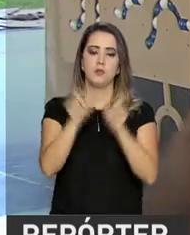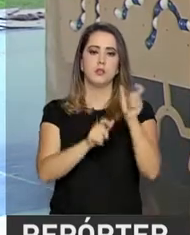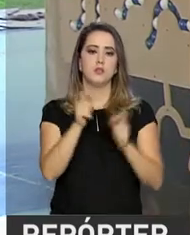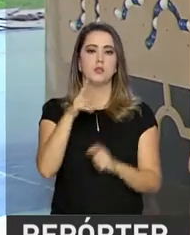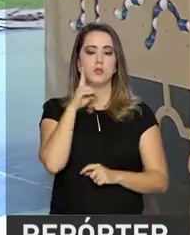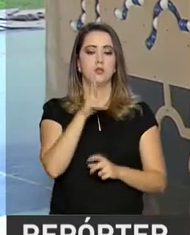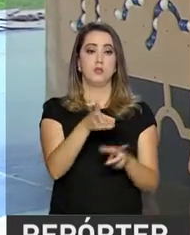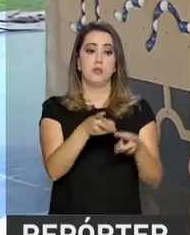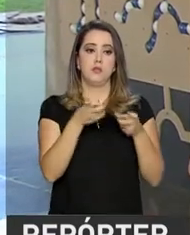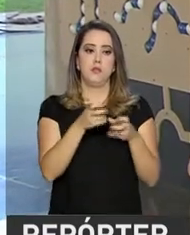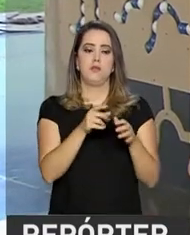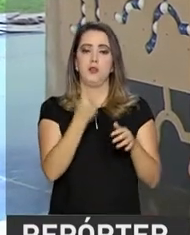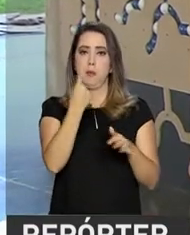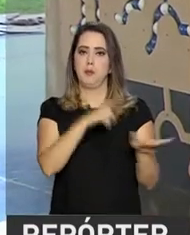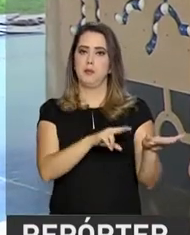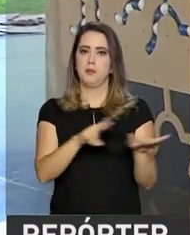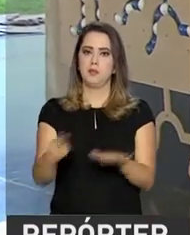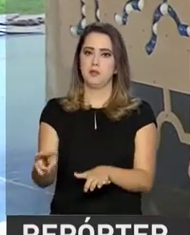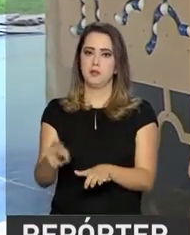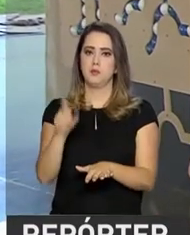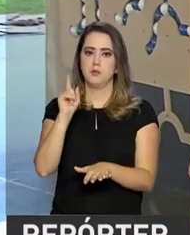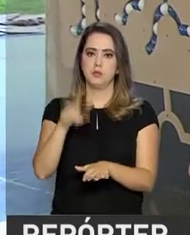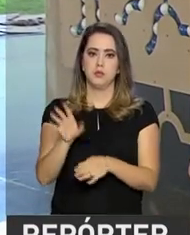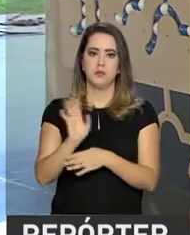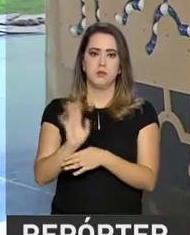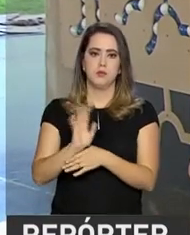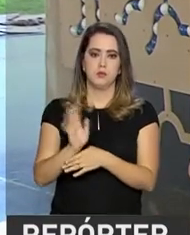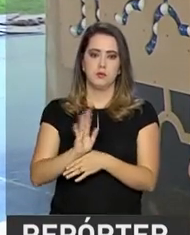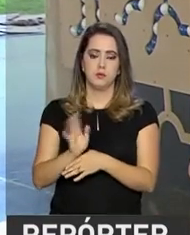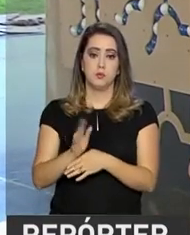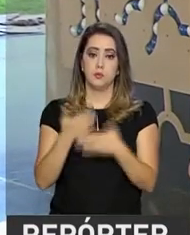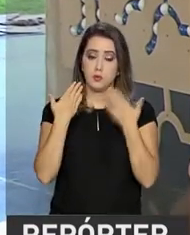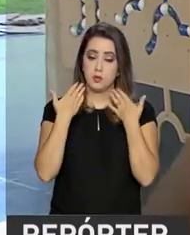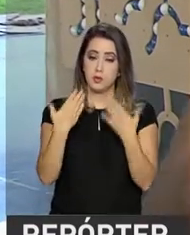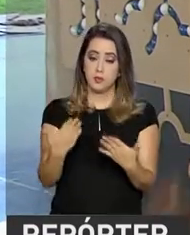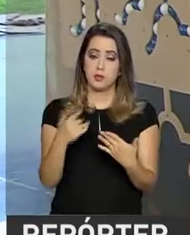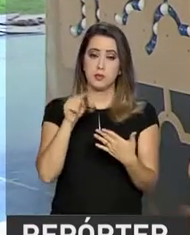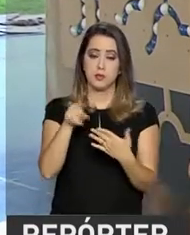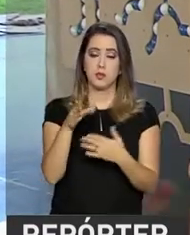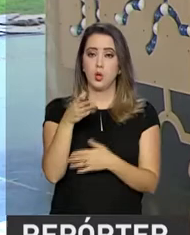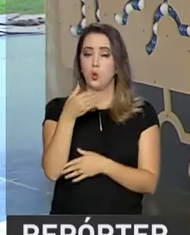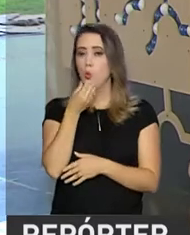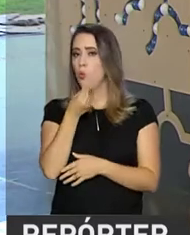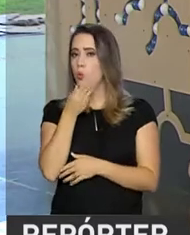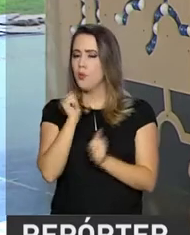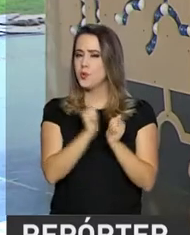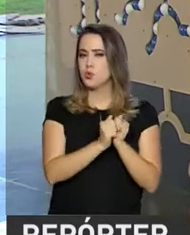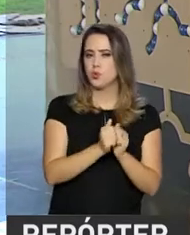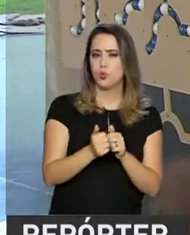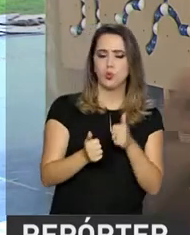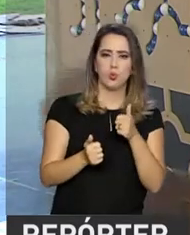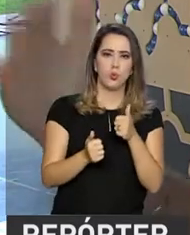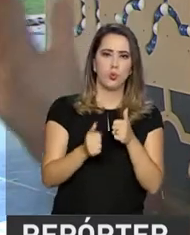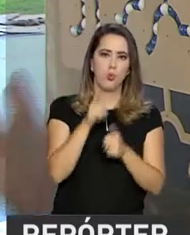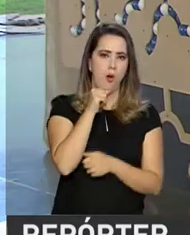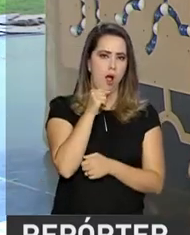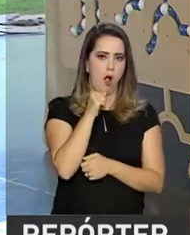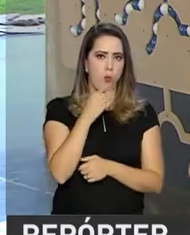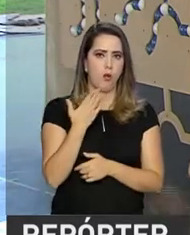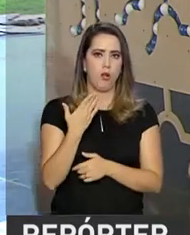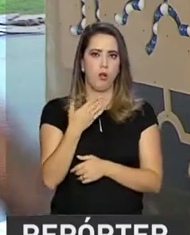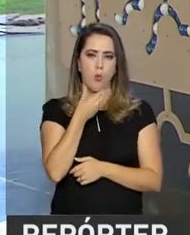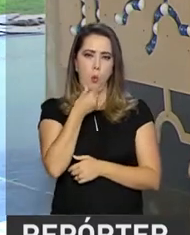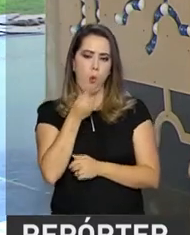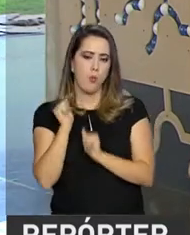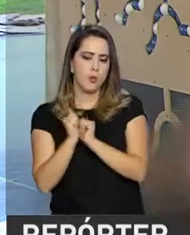na primeira semana da mostra, são filmes que mostram mais a relação do homem com a água. Então aí, né, vem